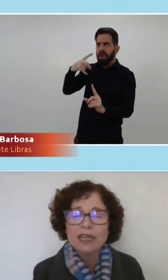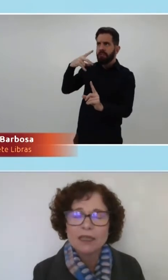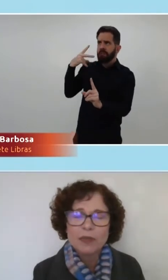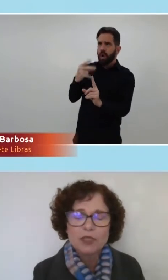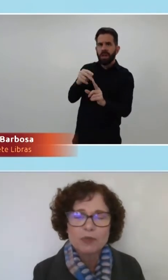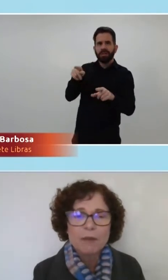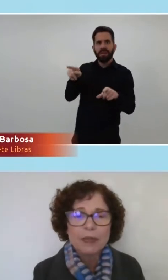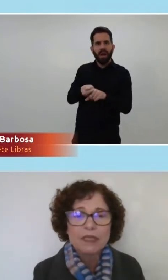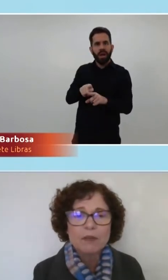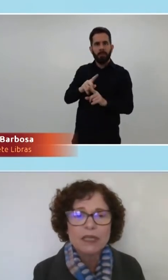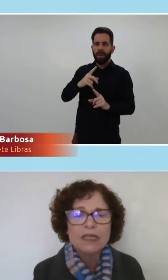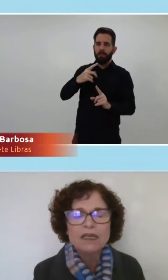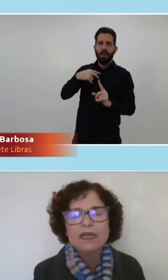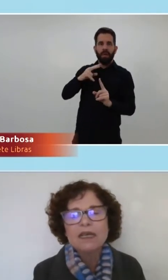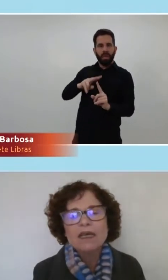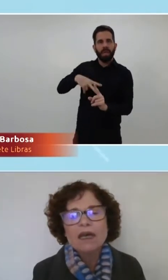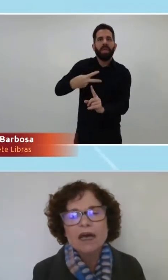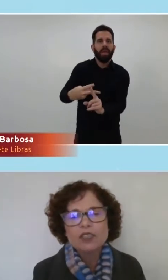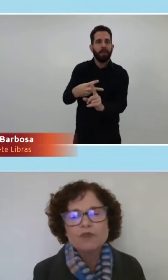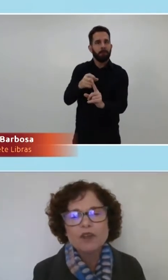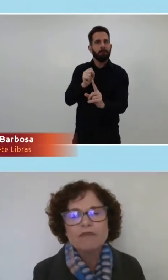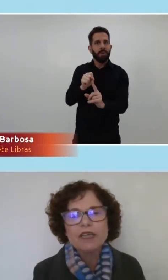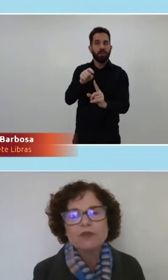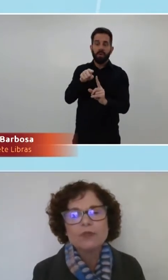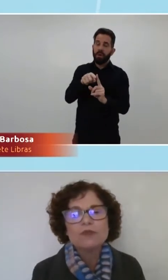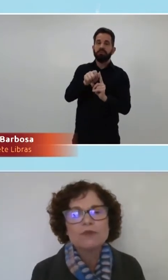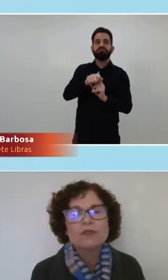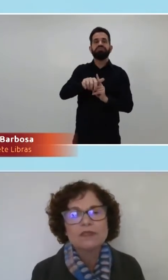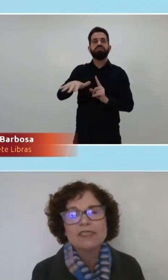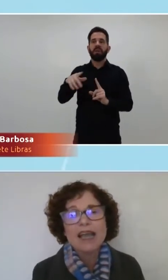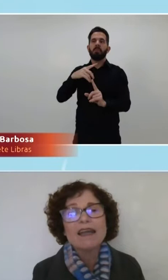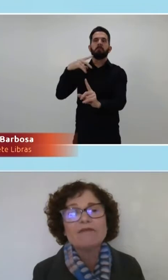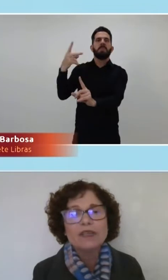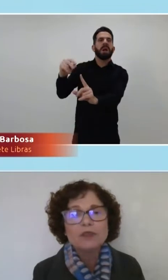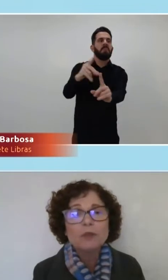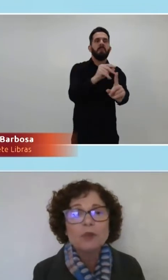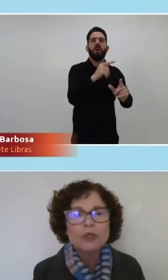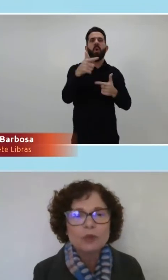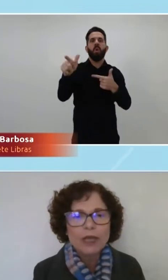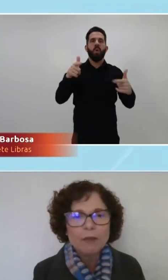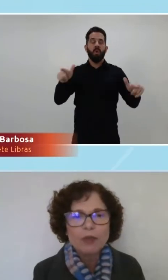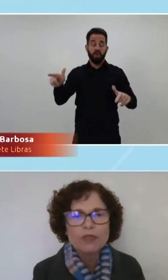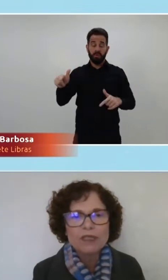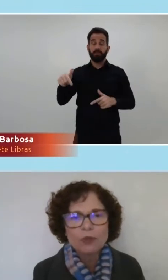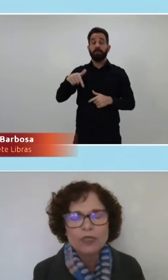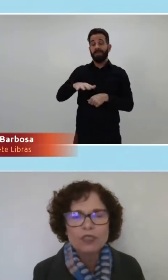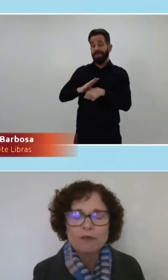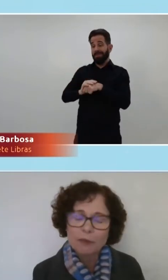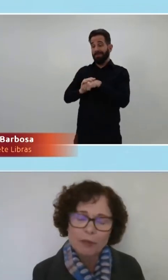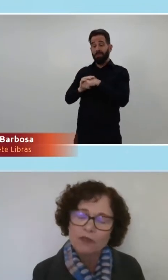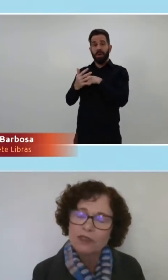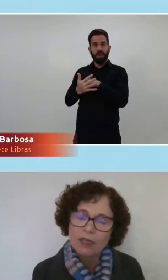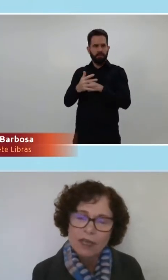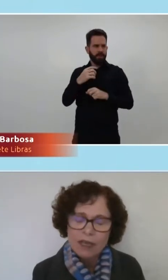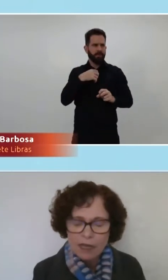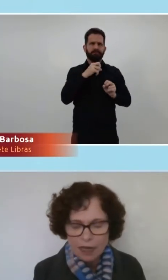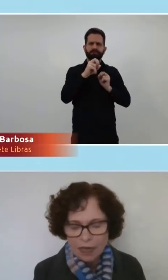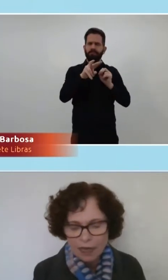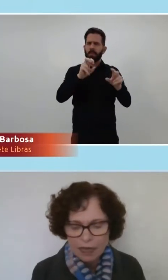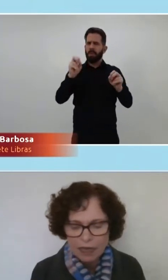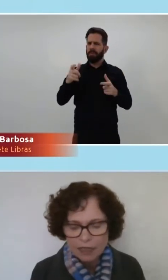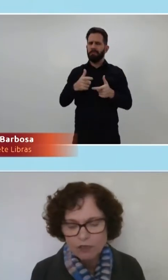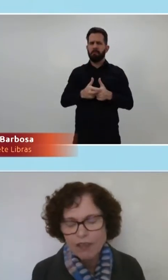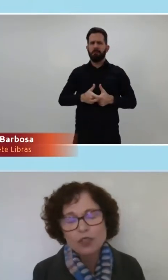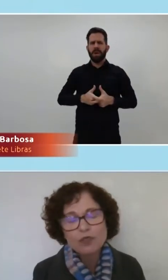partir até mesmo da pandemia, a gente foi vendo isso se agravando muito, né, pelos setores, pelos,